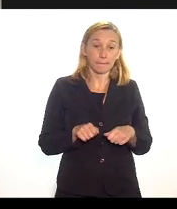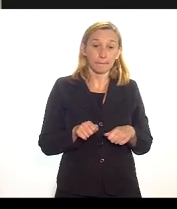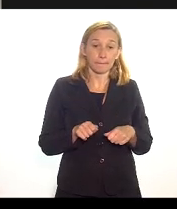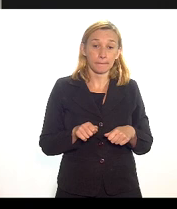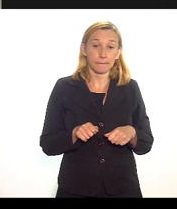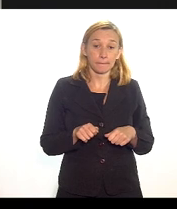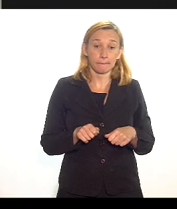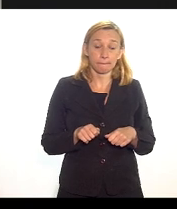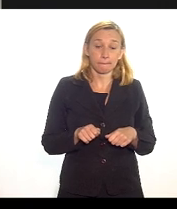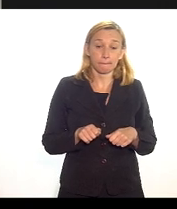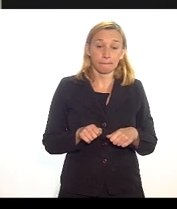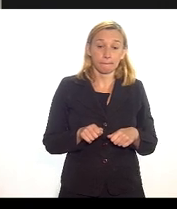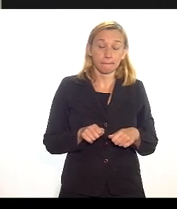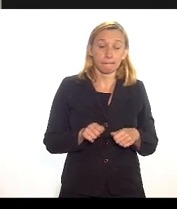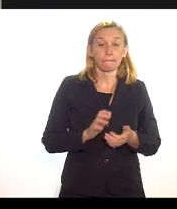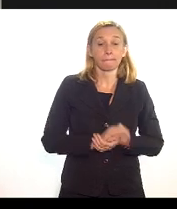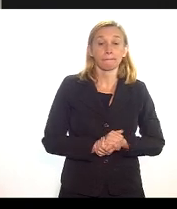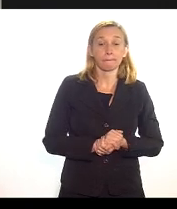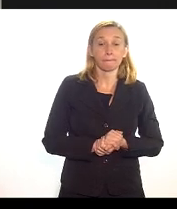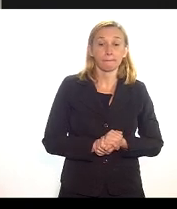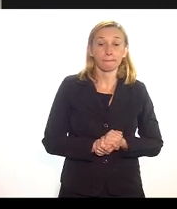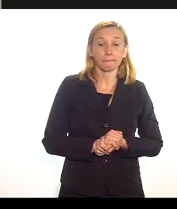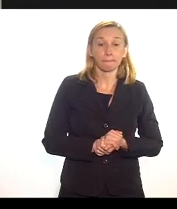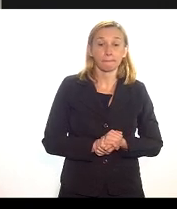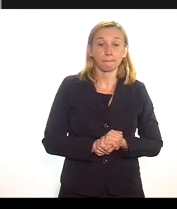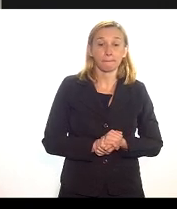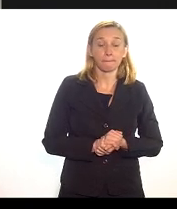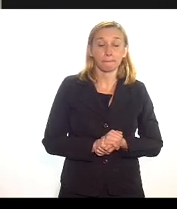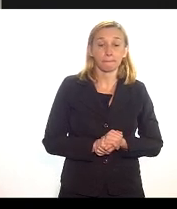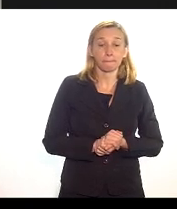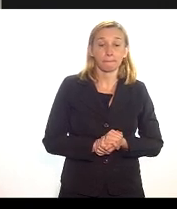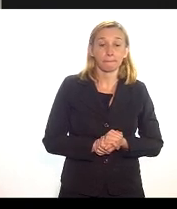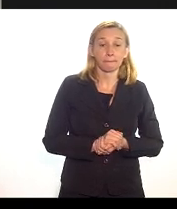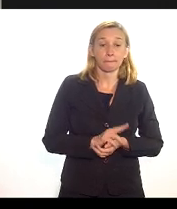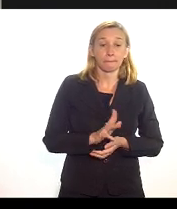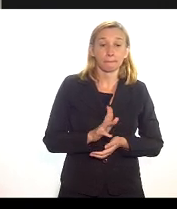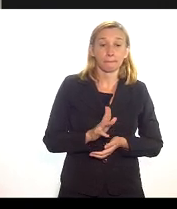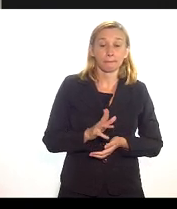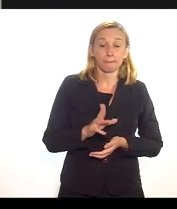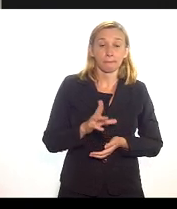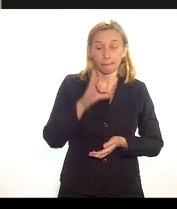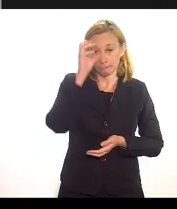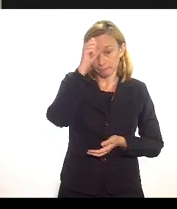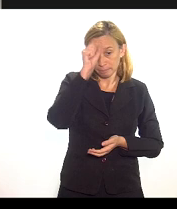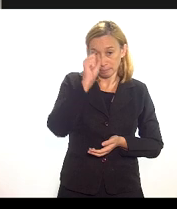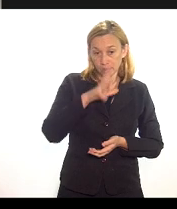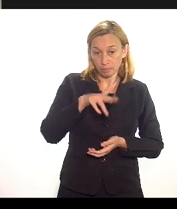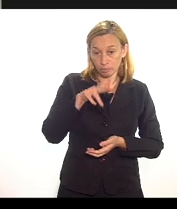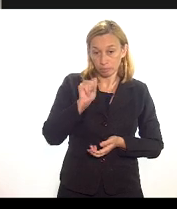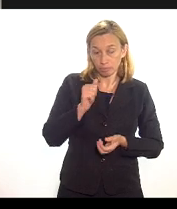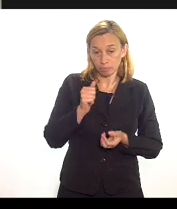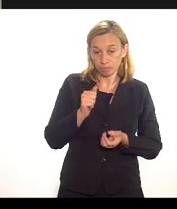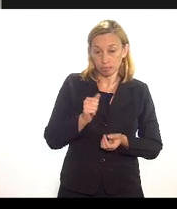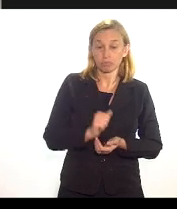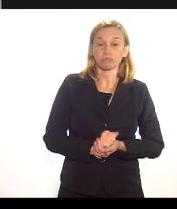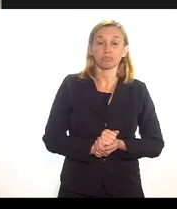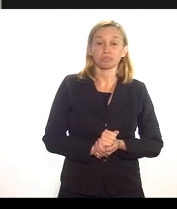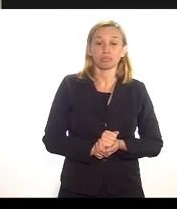não precisaria auditar e não precisaria e não haveria nunca uma divergência entre a